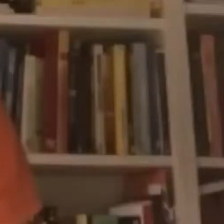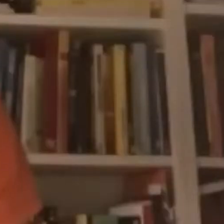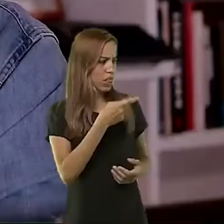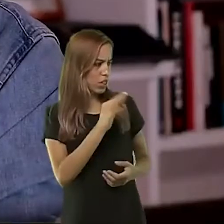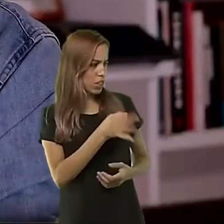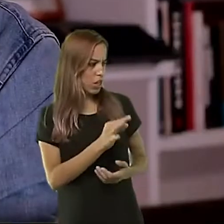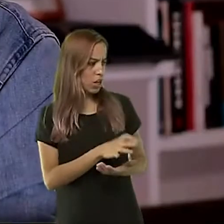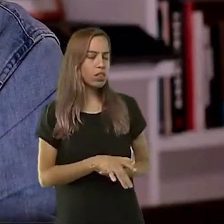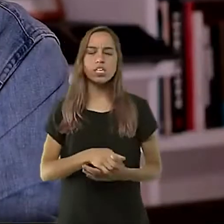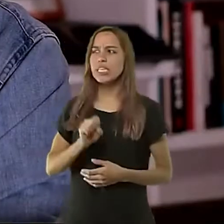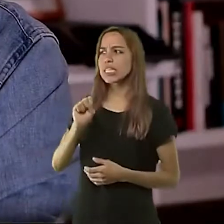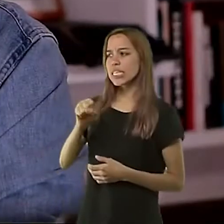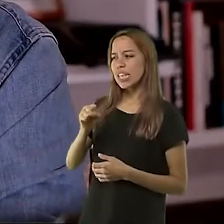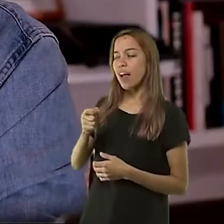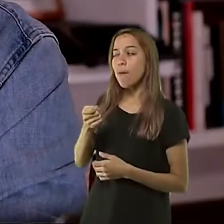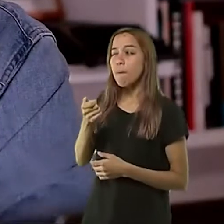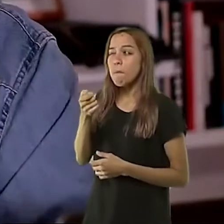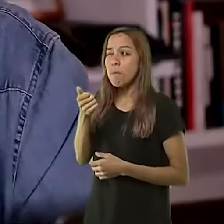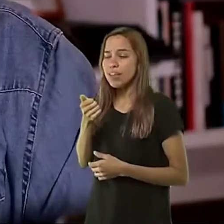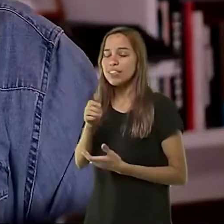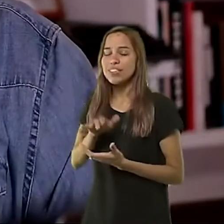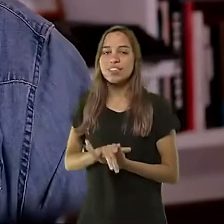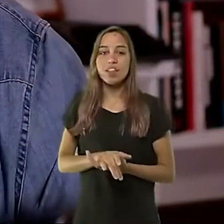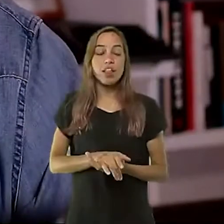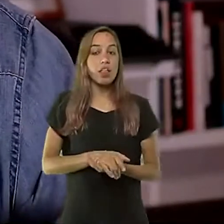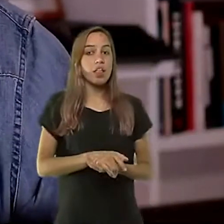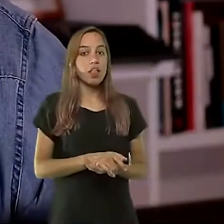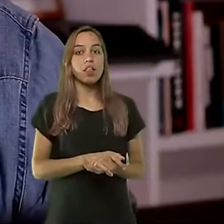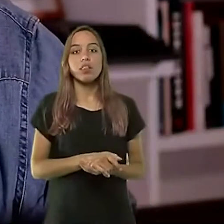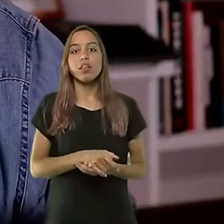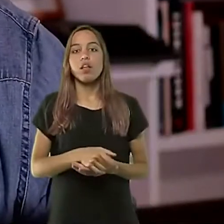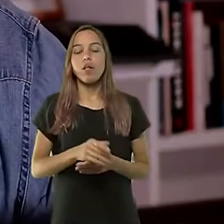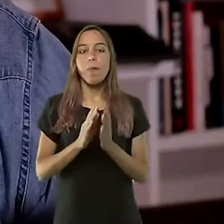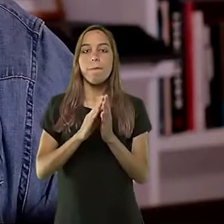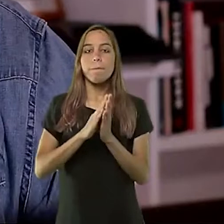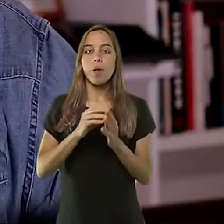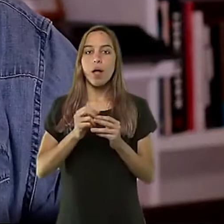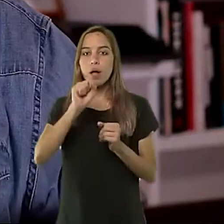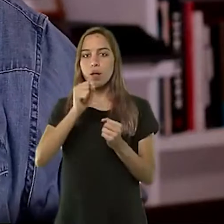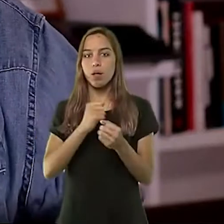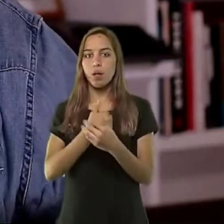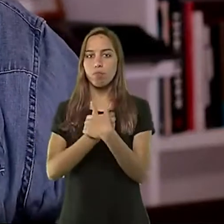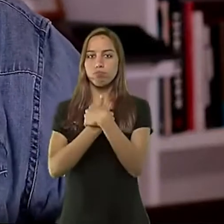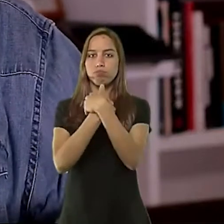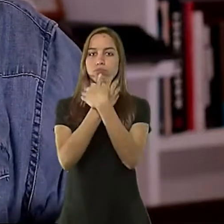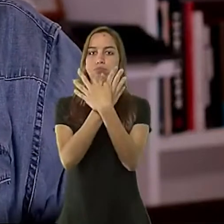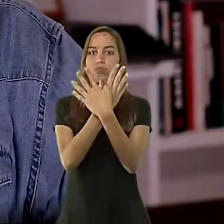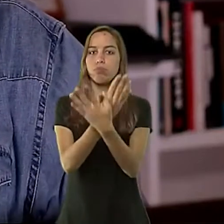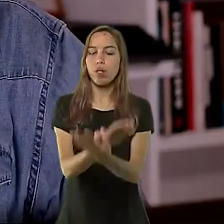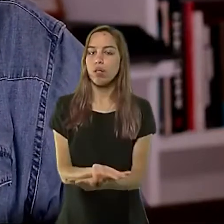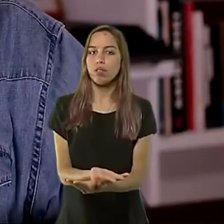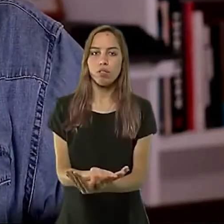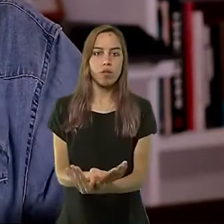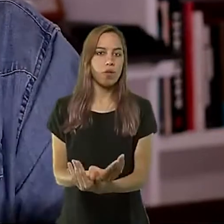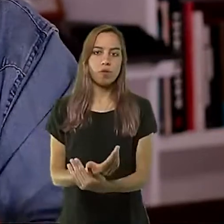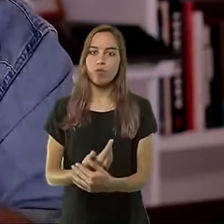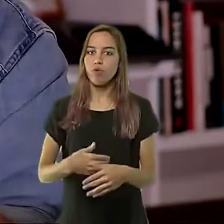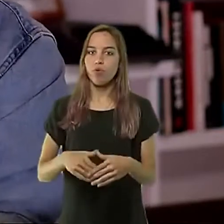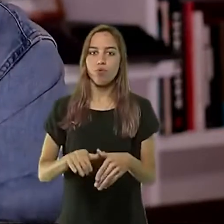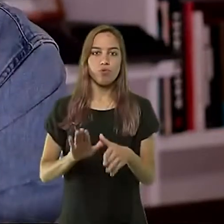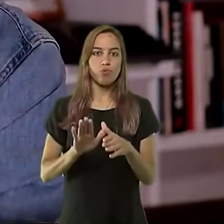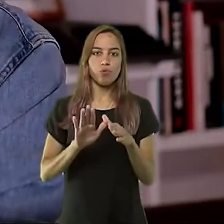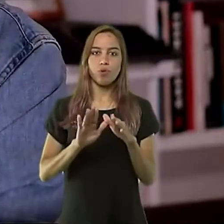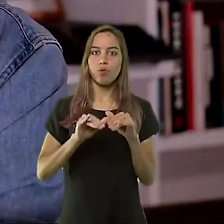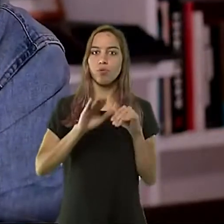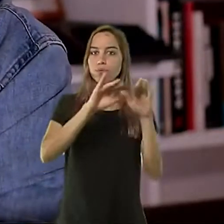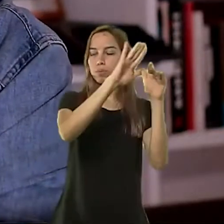Nem todas as baleias voam. E vamos comprar um poeta. Afonso Borges